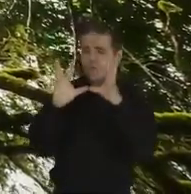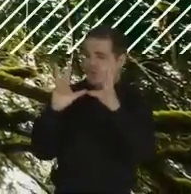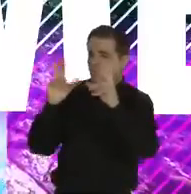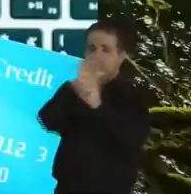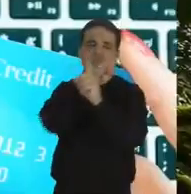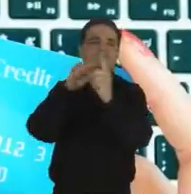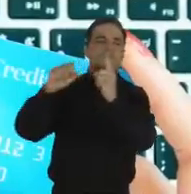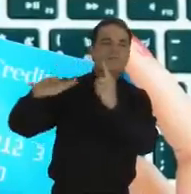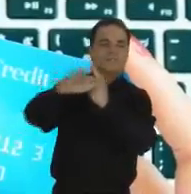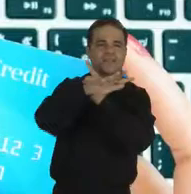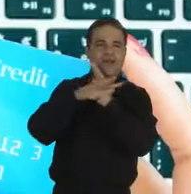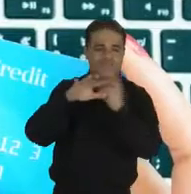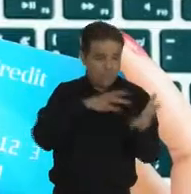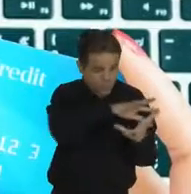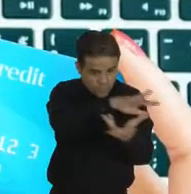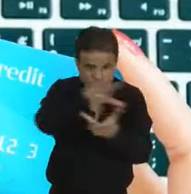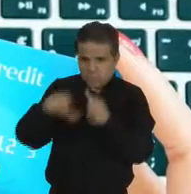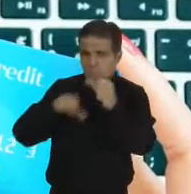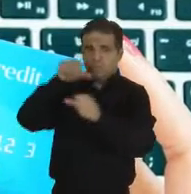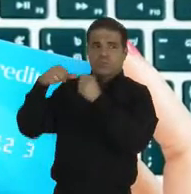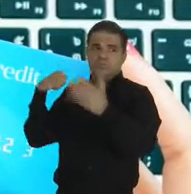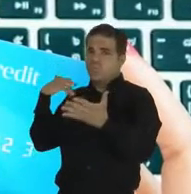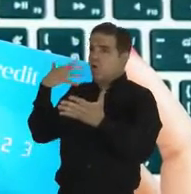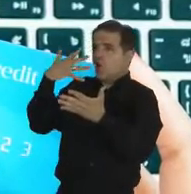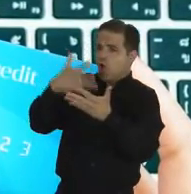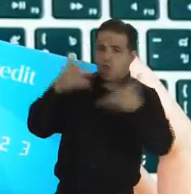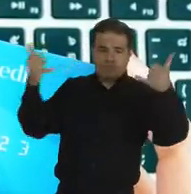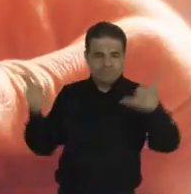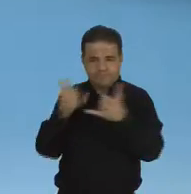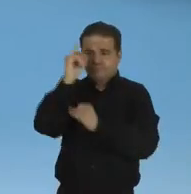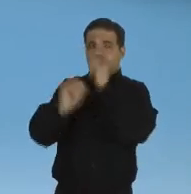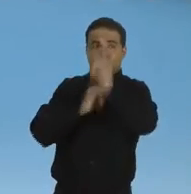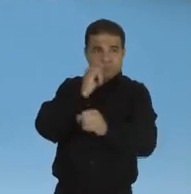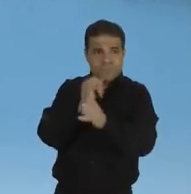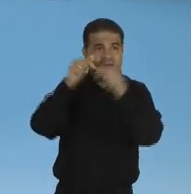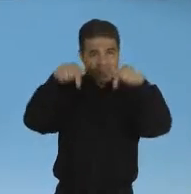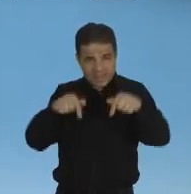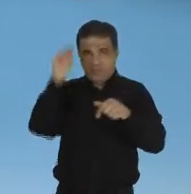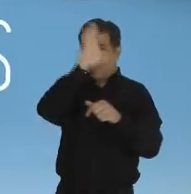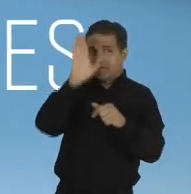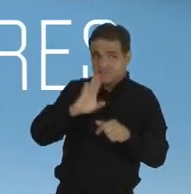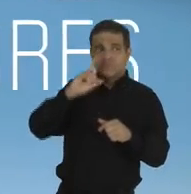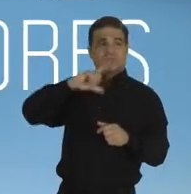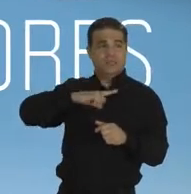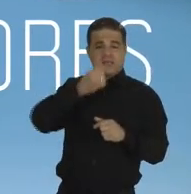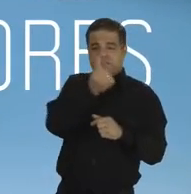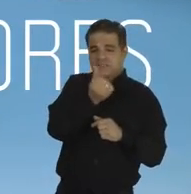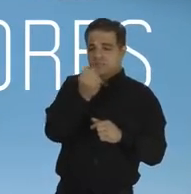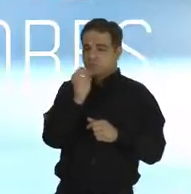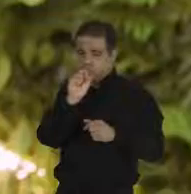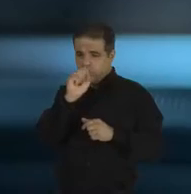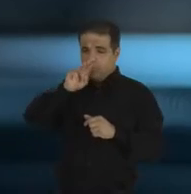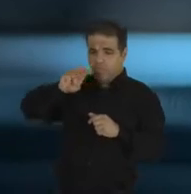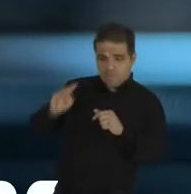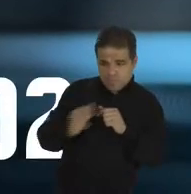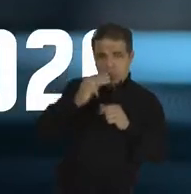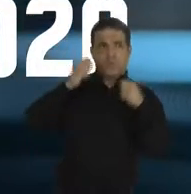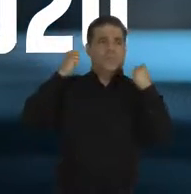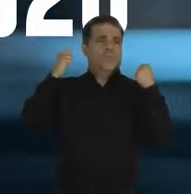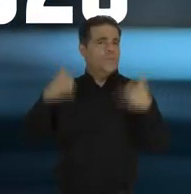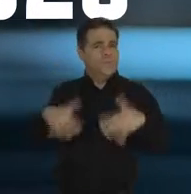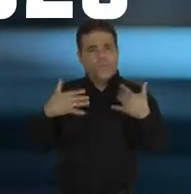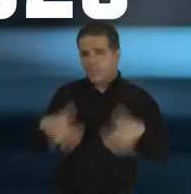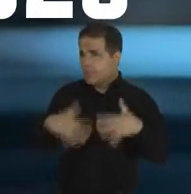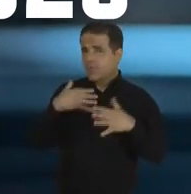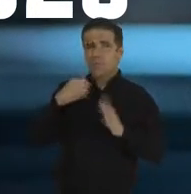sociedade o mundo mudou com e comer só no Brasil são 68 milhões de compradores uma receita